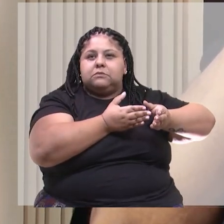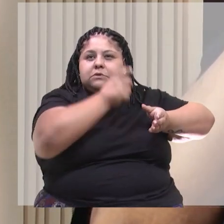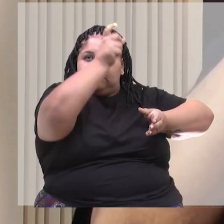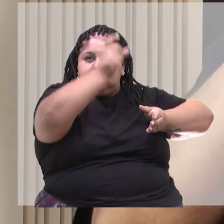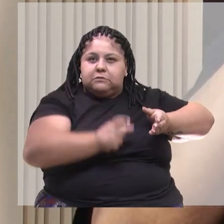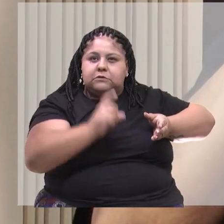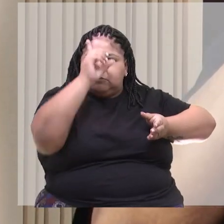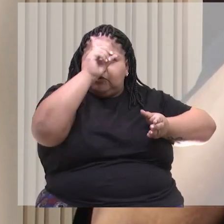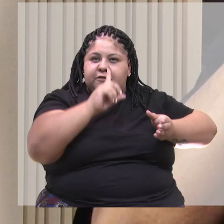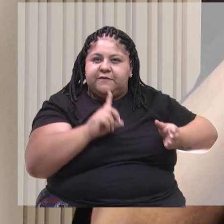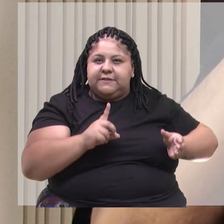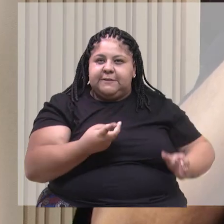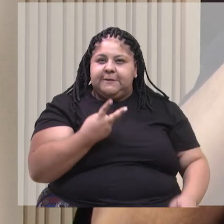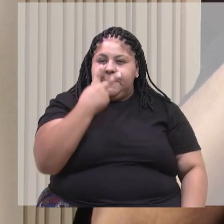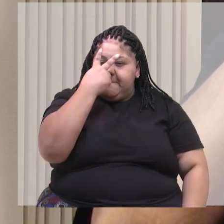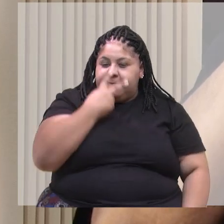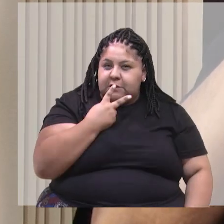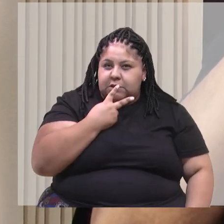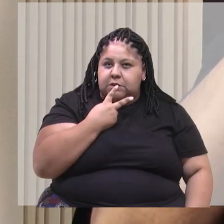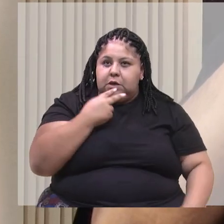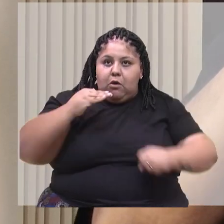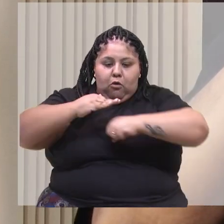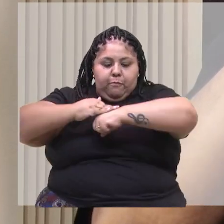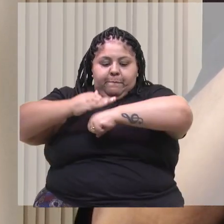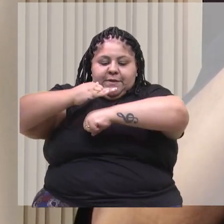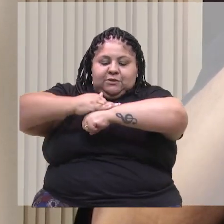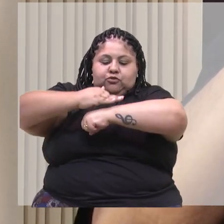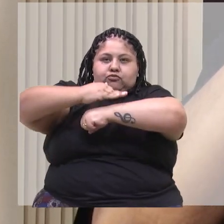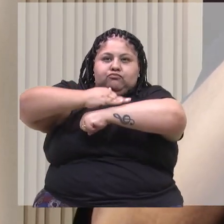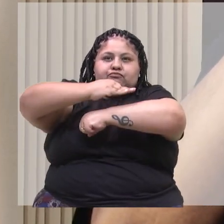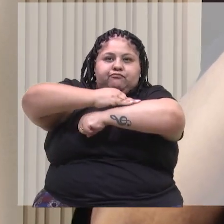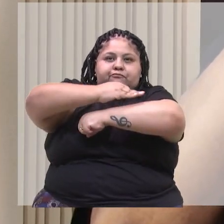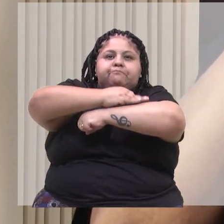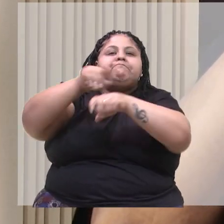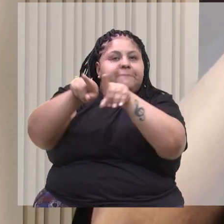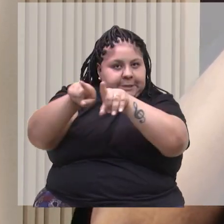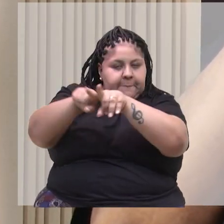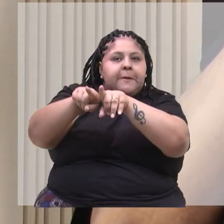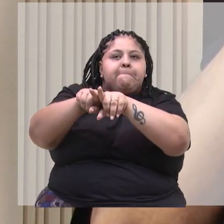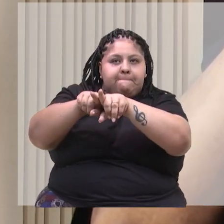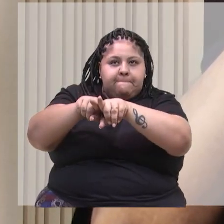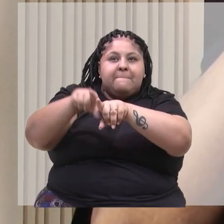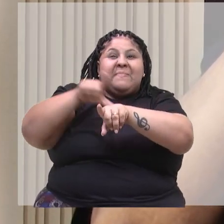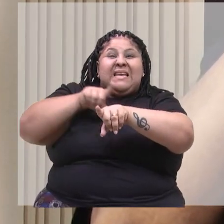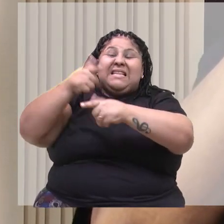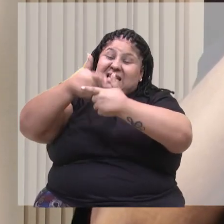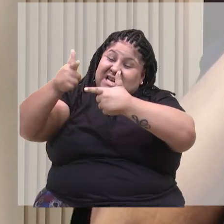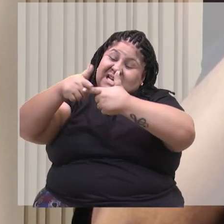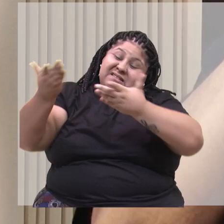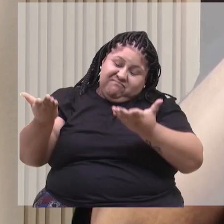para a pessoa com deficiência visuais, o piso tático que é chamado, tem. Só que ela